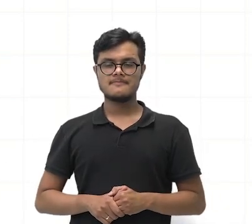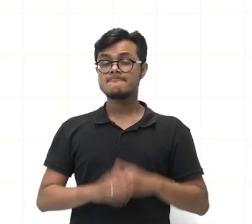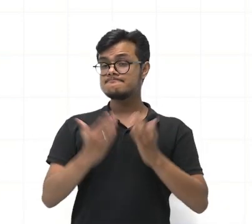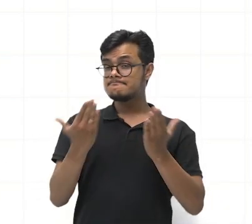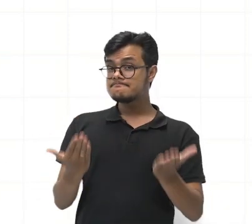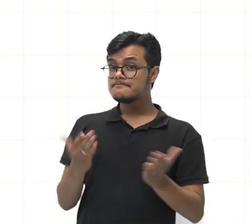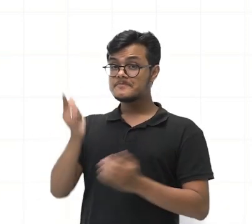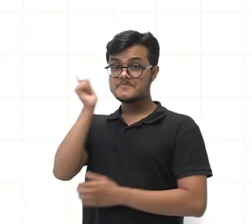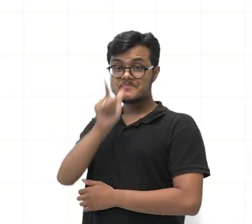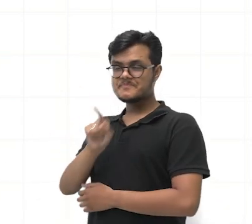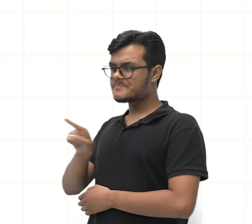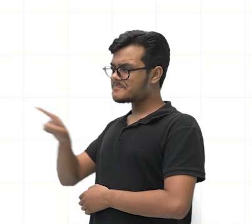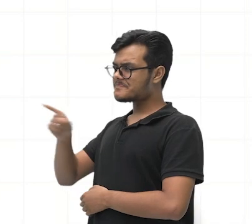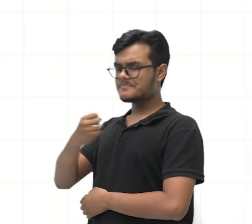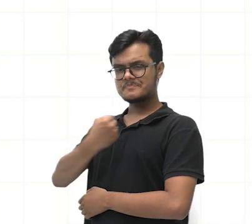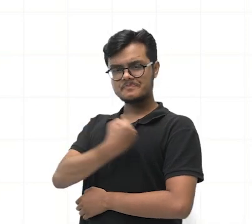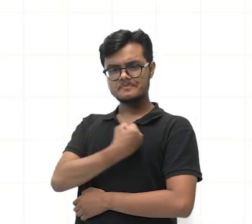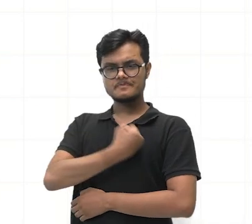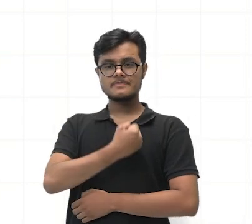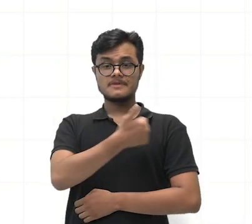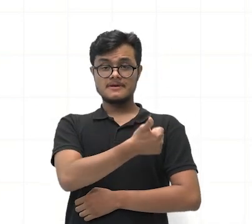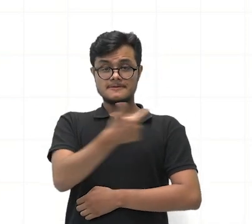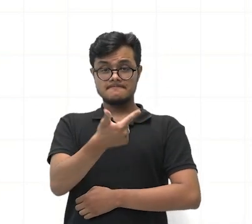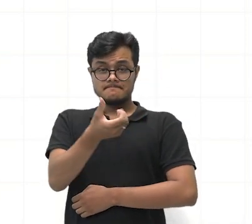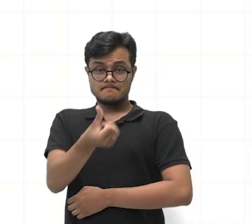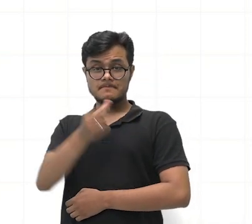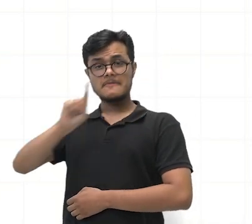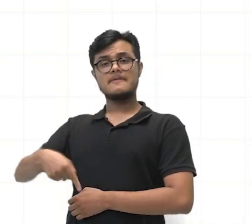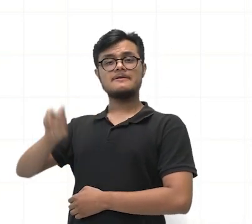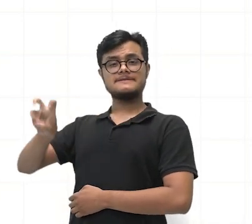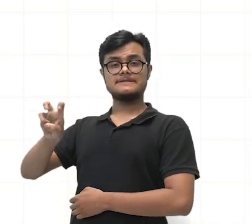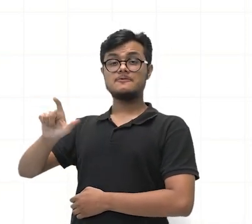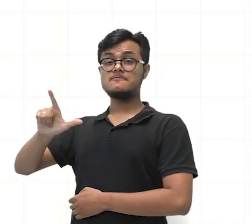Então, colocando a vírgula, ficamos com 126